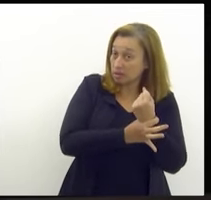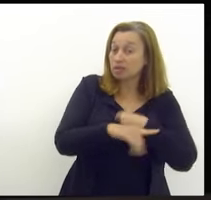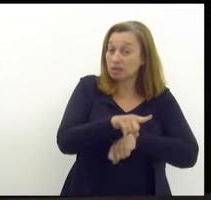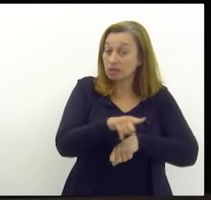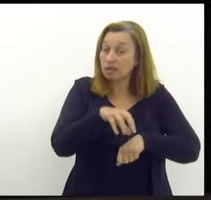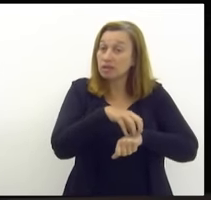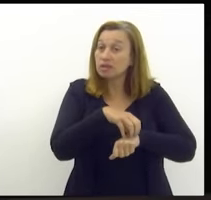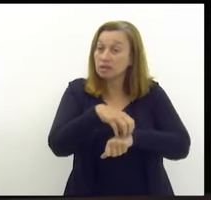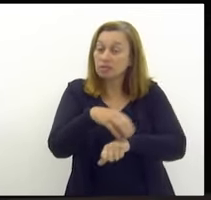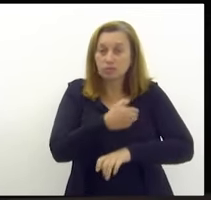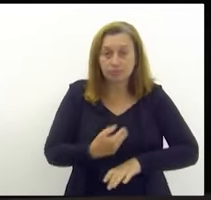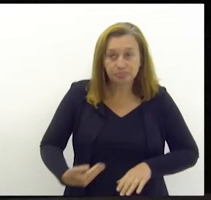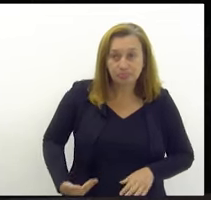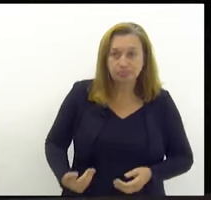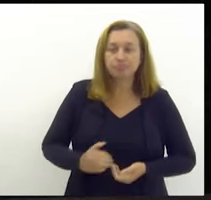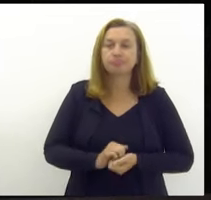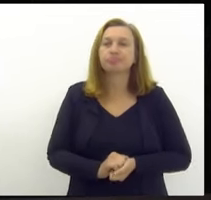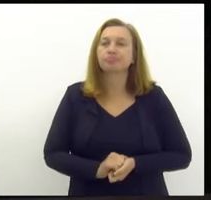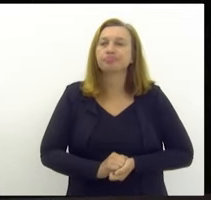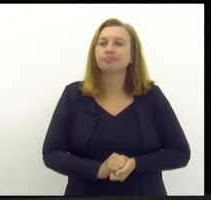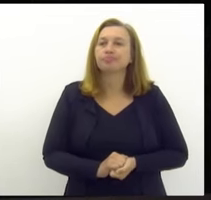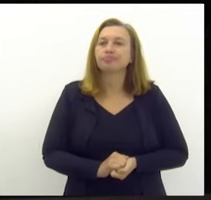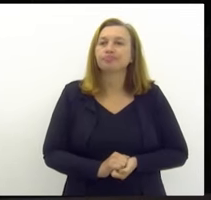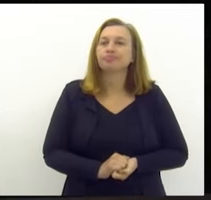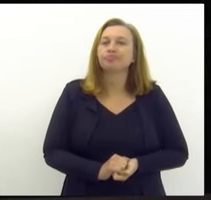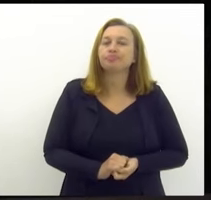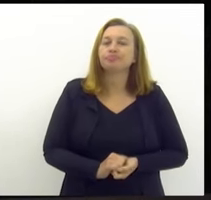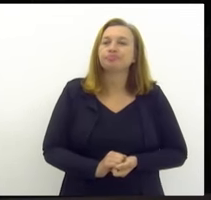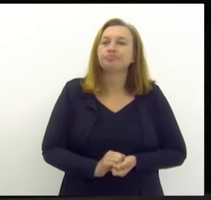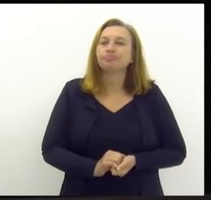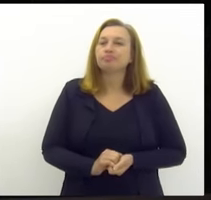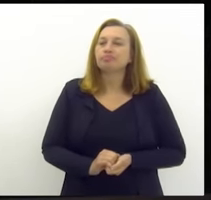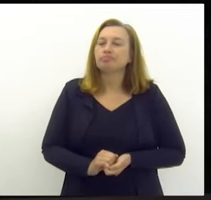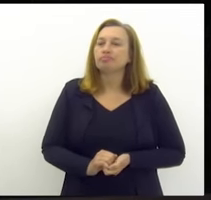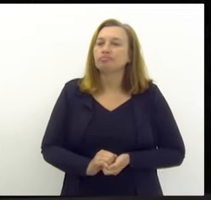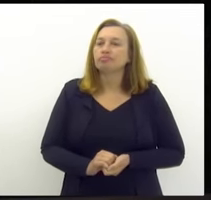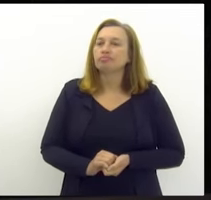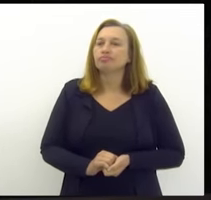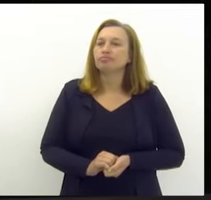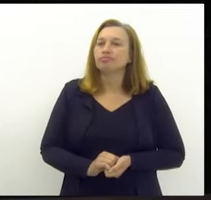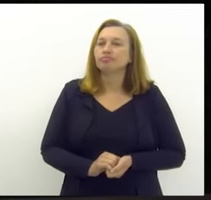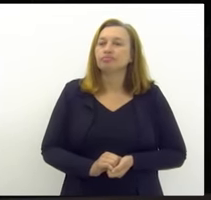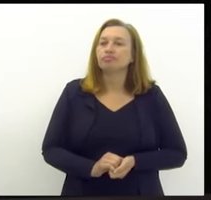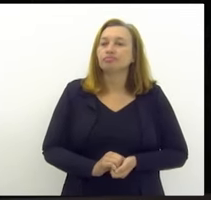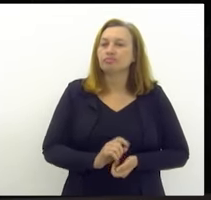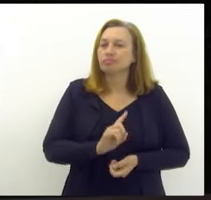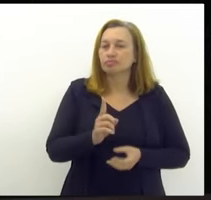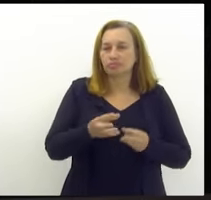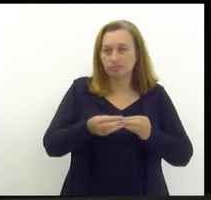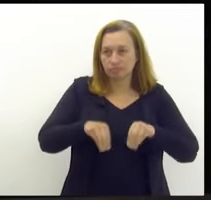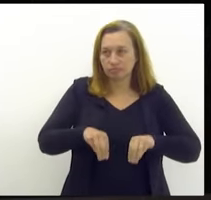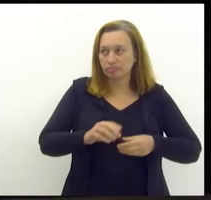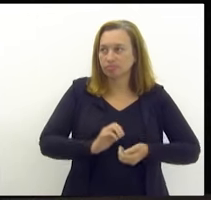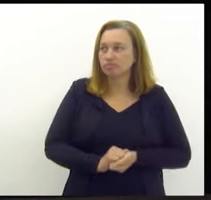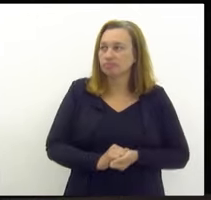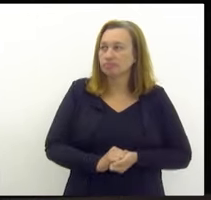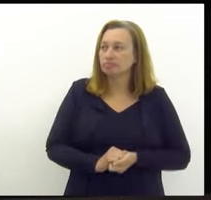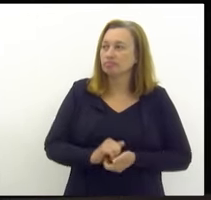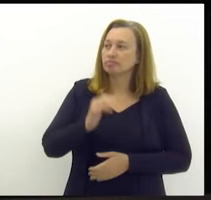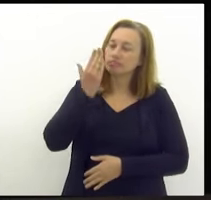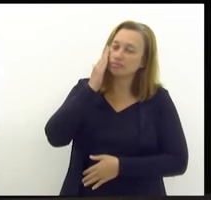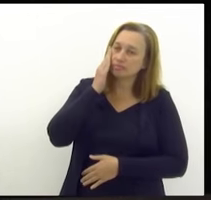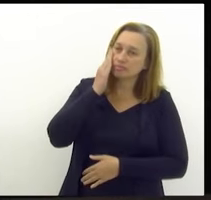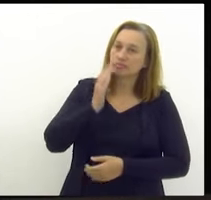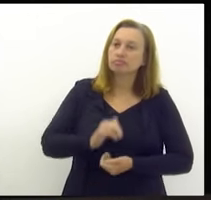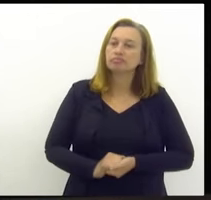transporte público essa especialidade de transporte não fosse poluente e entendi que